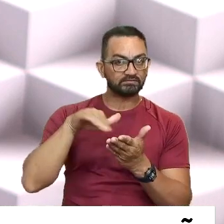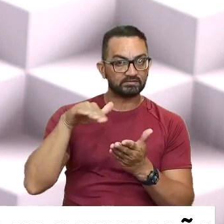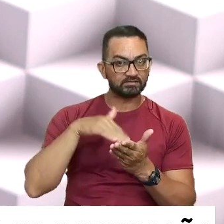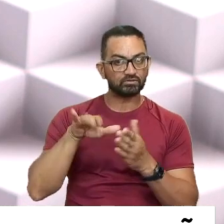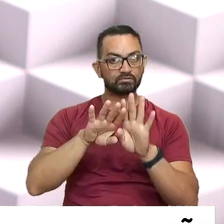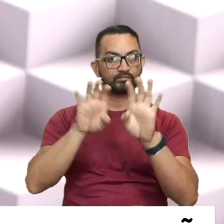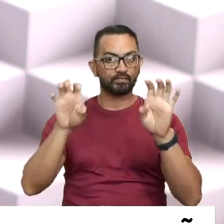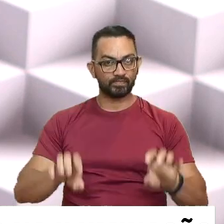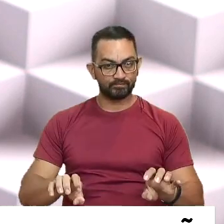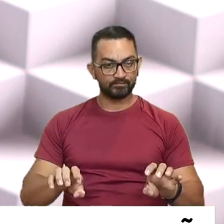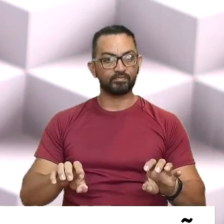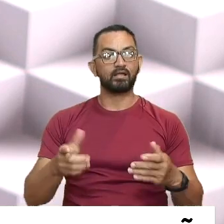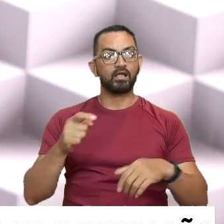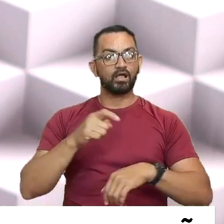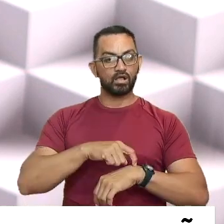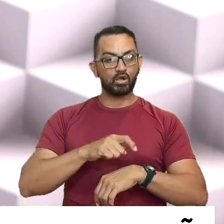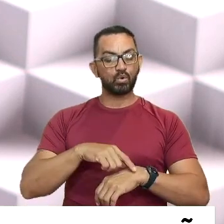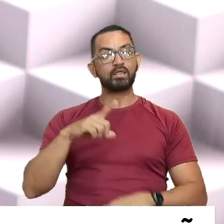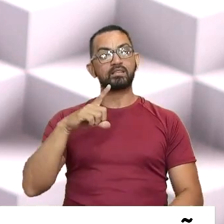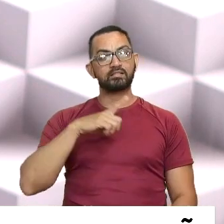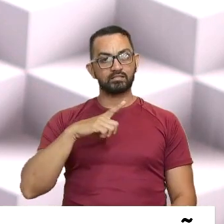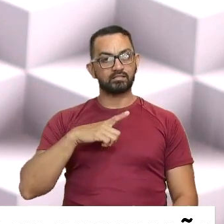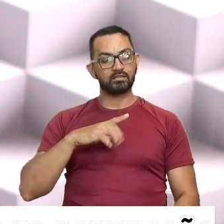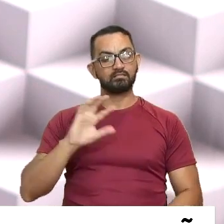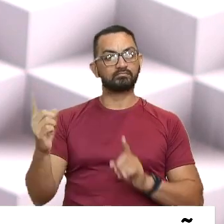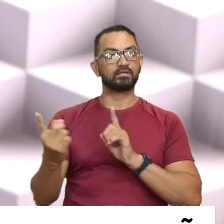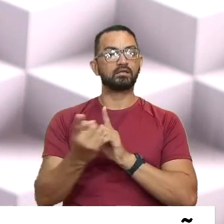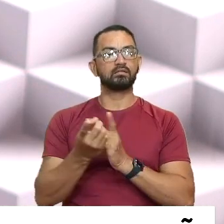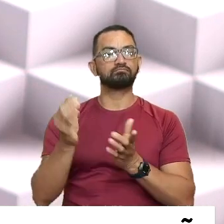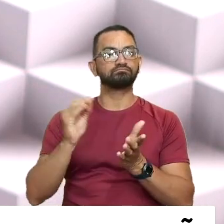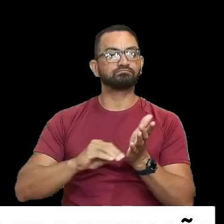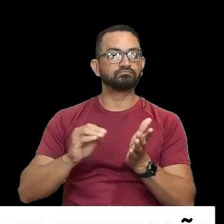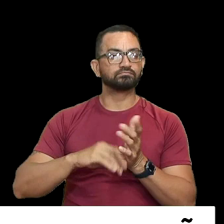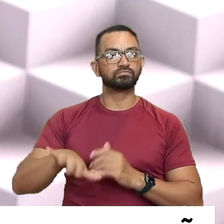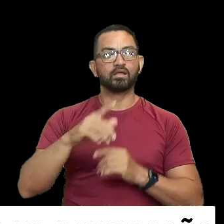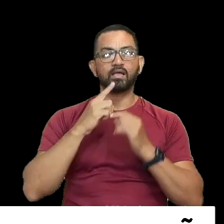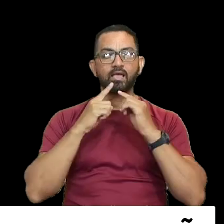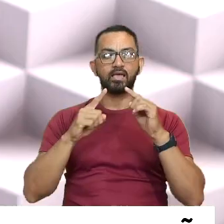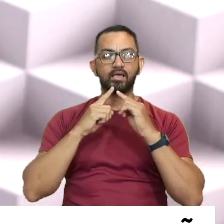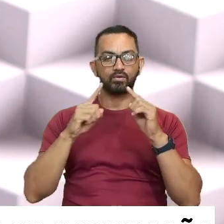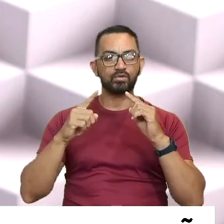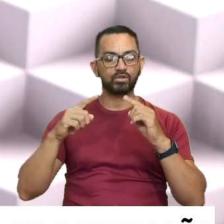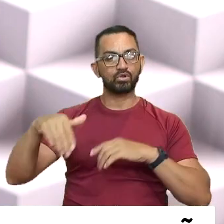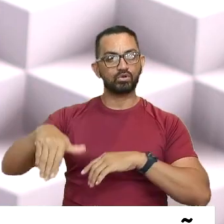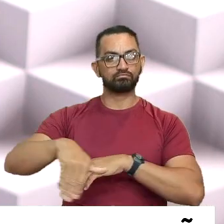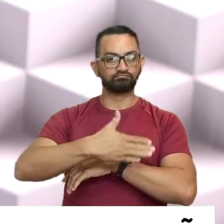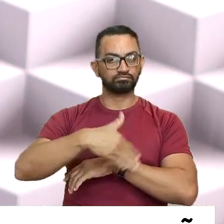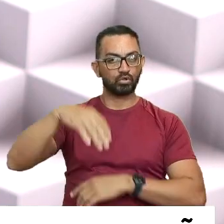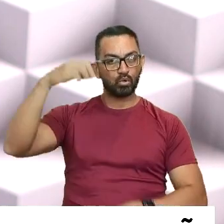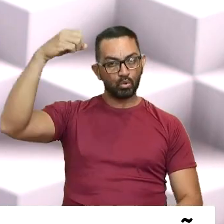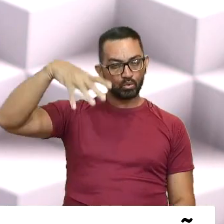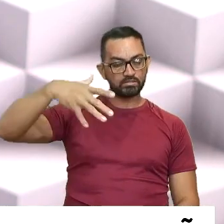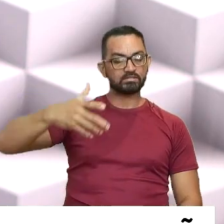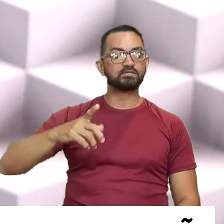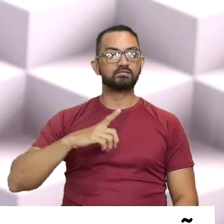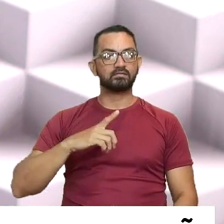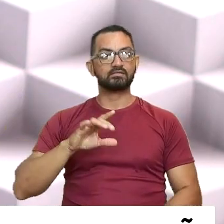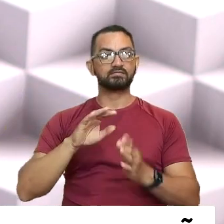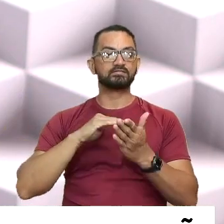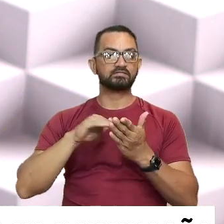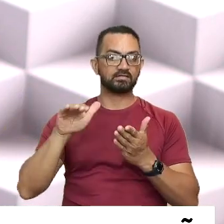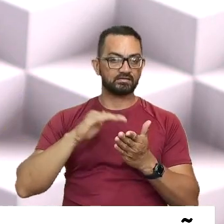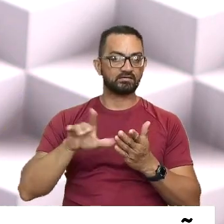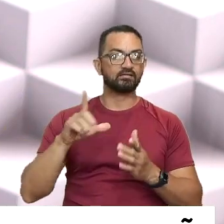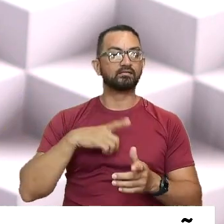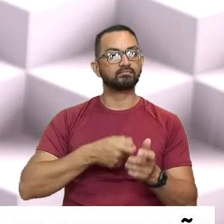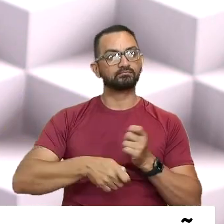com a Secretaria de Infraestrutura, né? Que no momento é quem está atendendo essas demandas de reclamação de iluminação pública. A